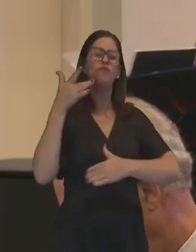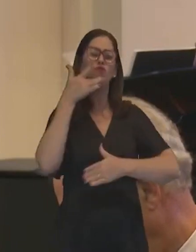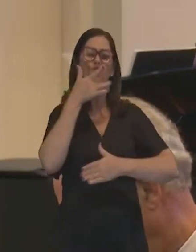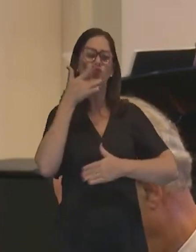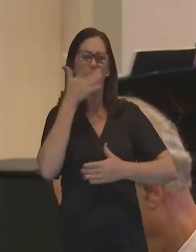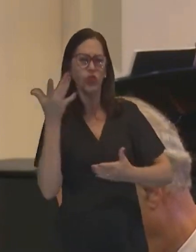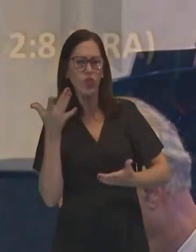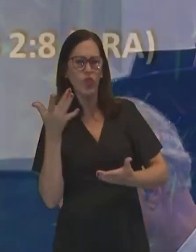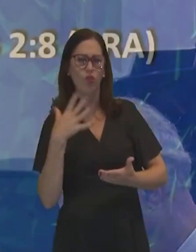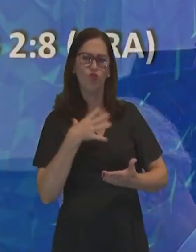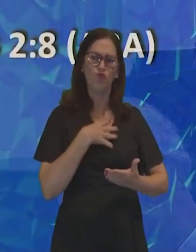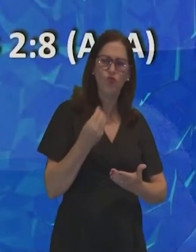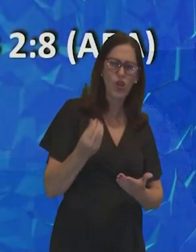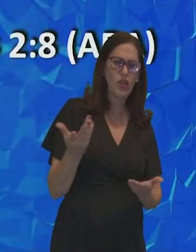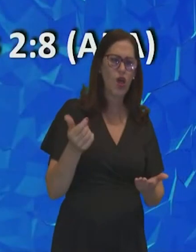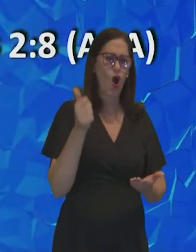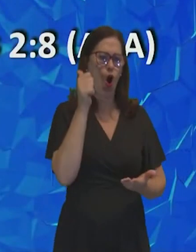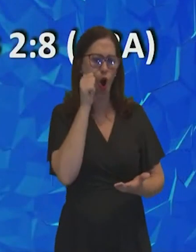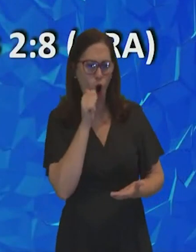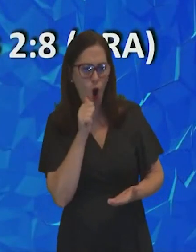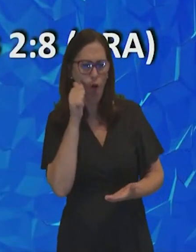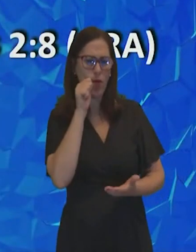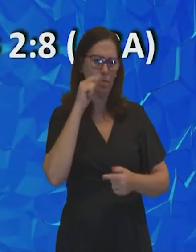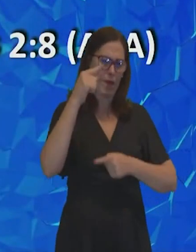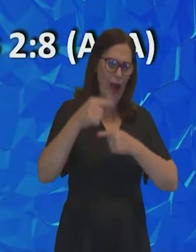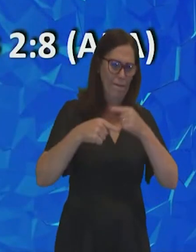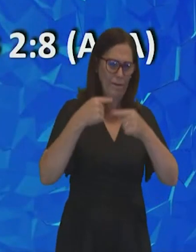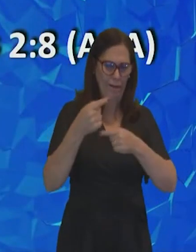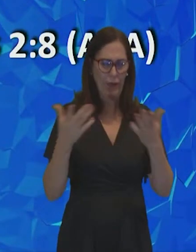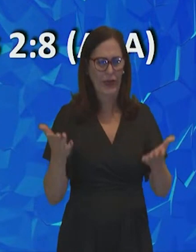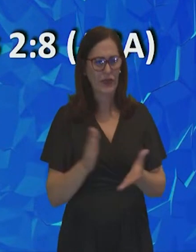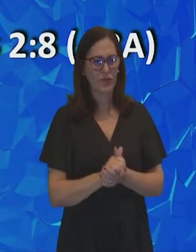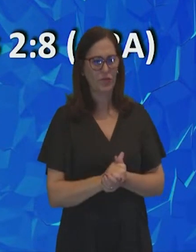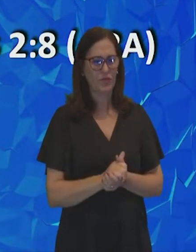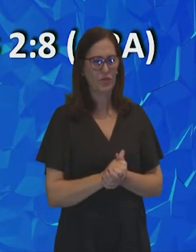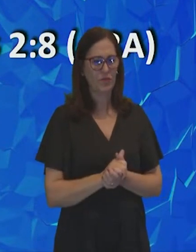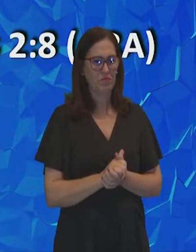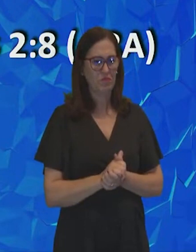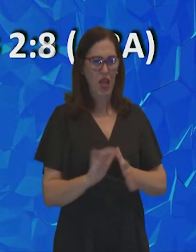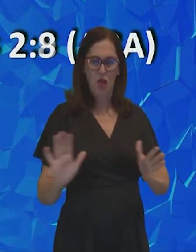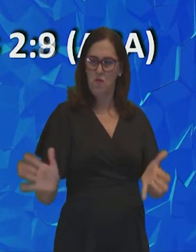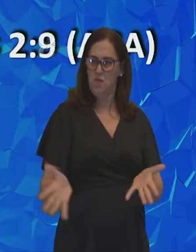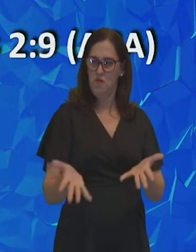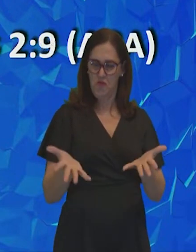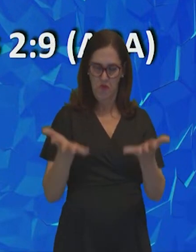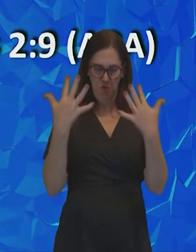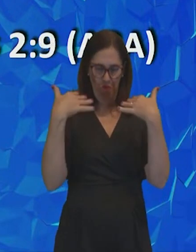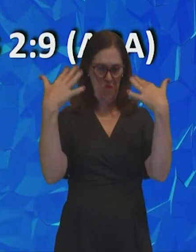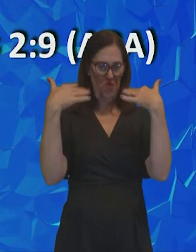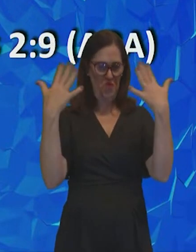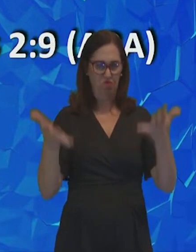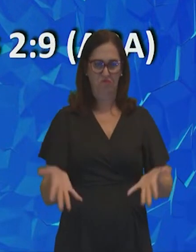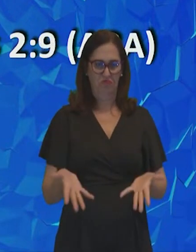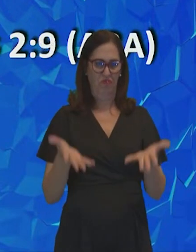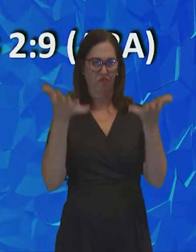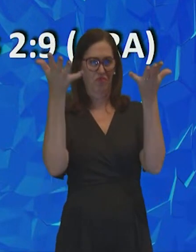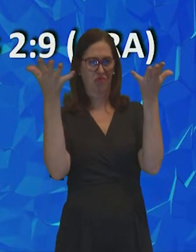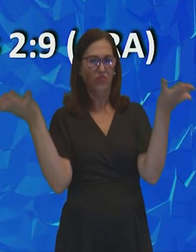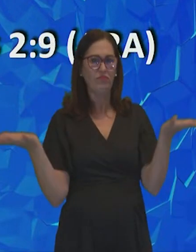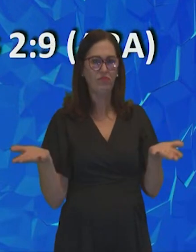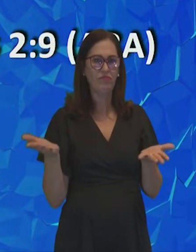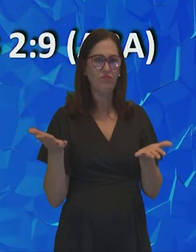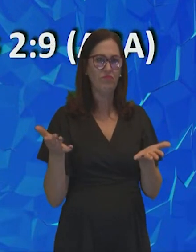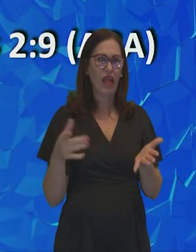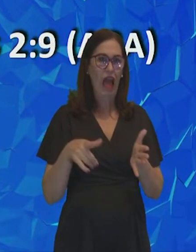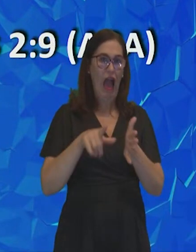filhos dos homens, mulheres e mulheres. Engrandeci-me e sobrepujei a todos os que viveram antes de mim